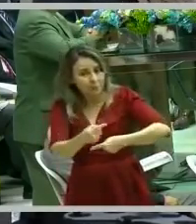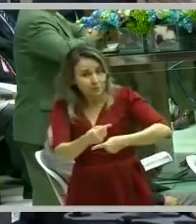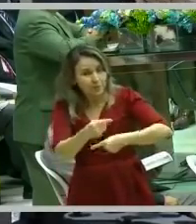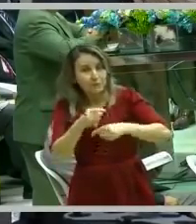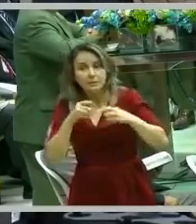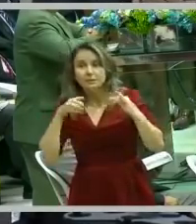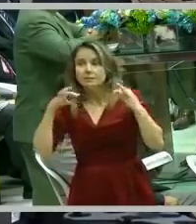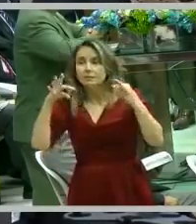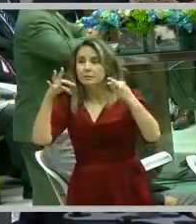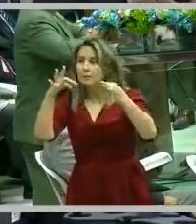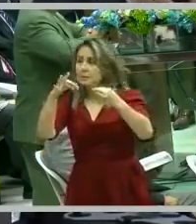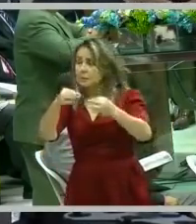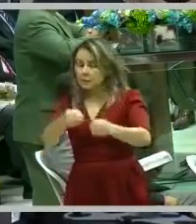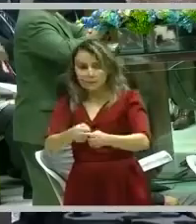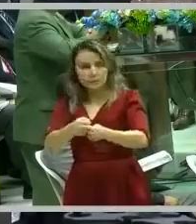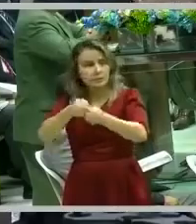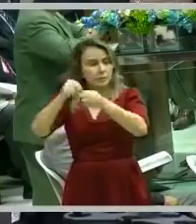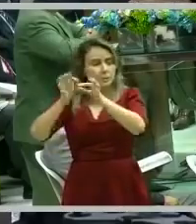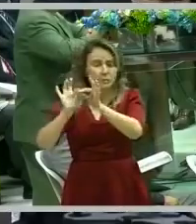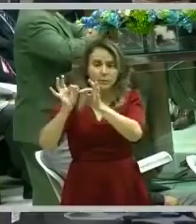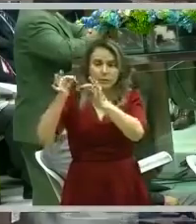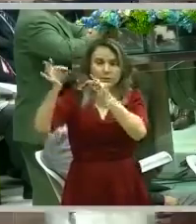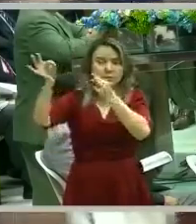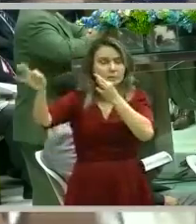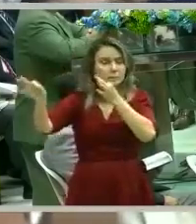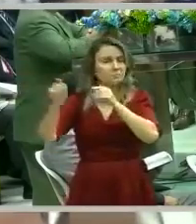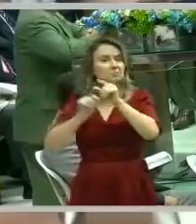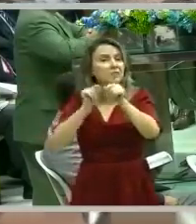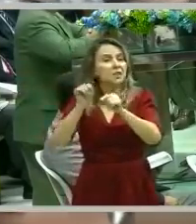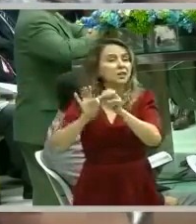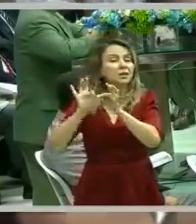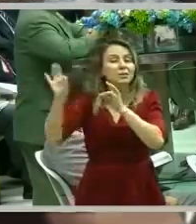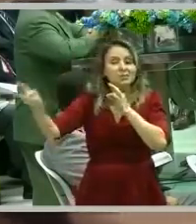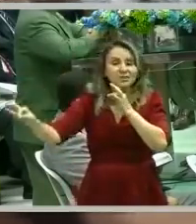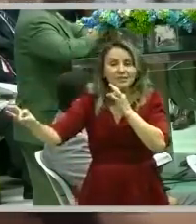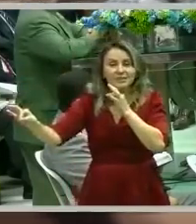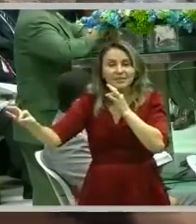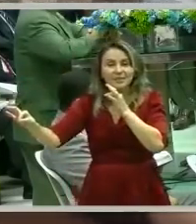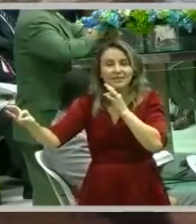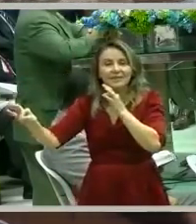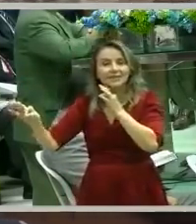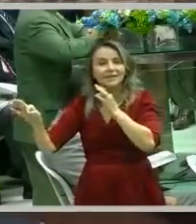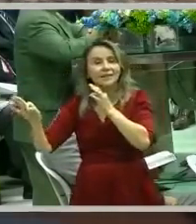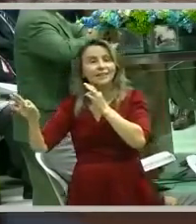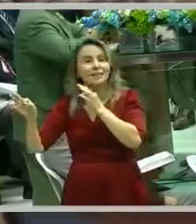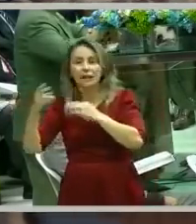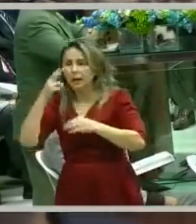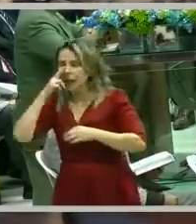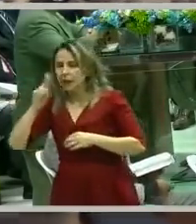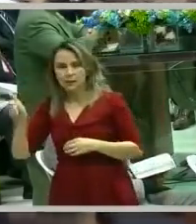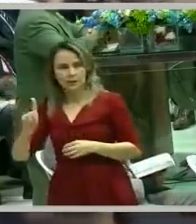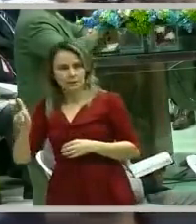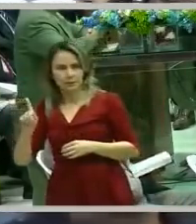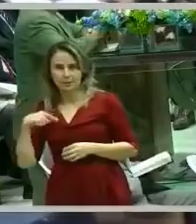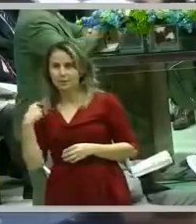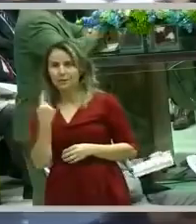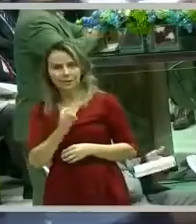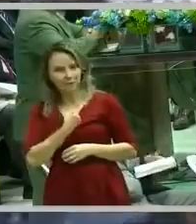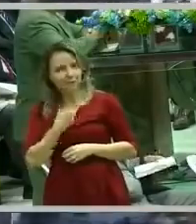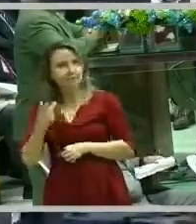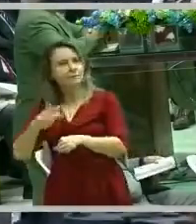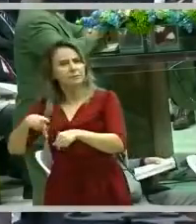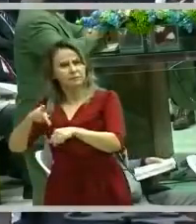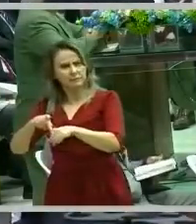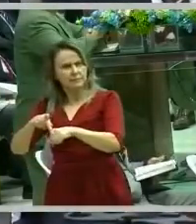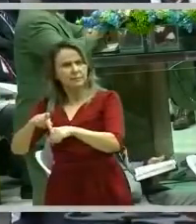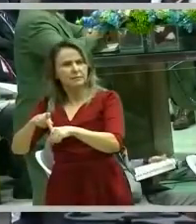todos quantos estão longe. Quem eram esses que estavam longe? Os gentios, nós. Aleluia, as nações